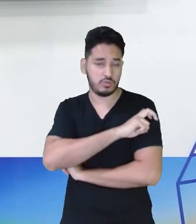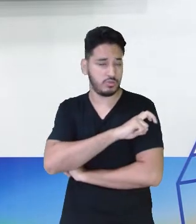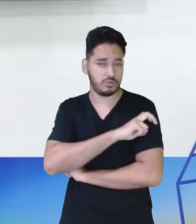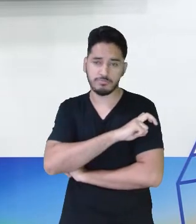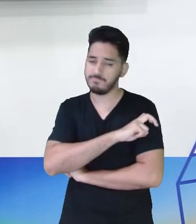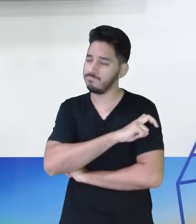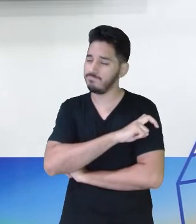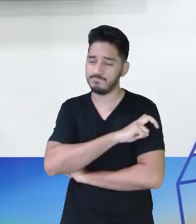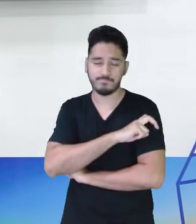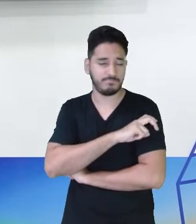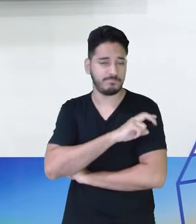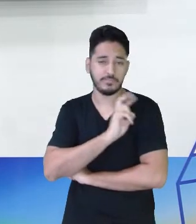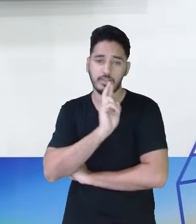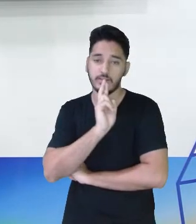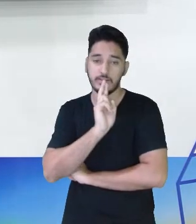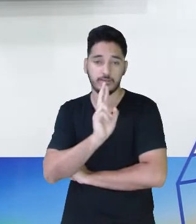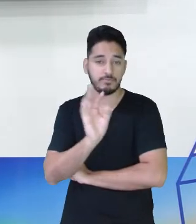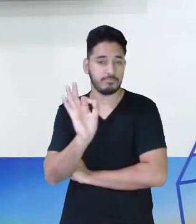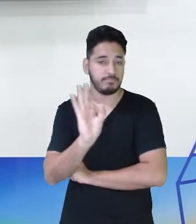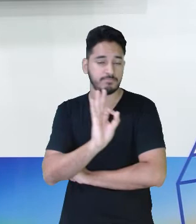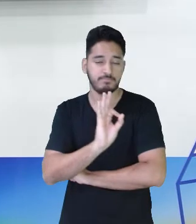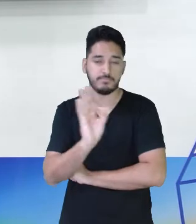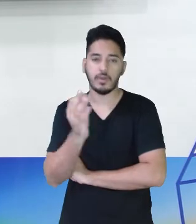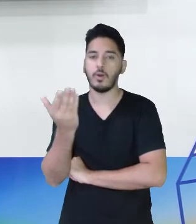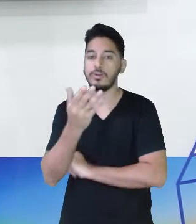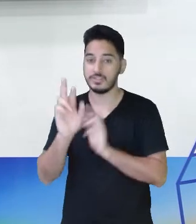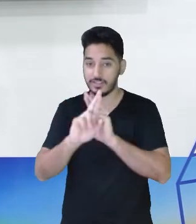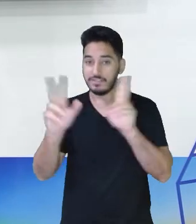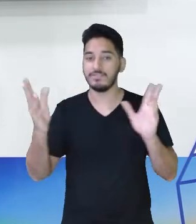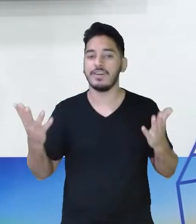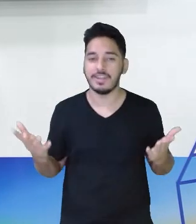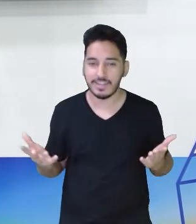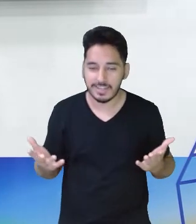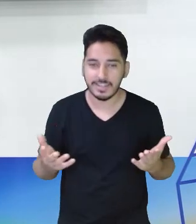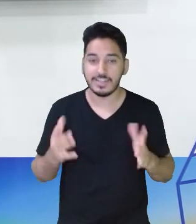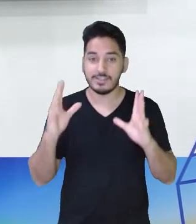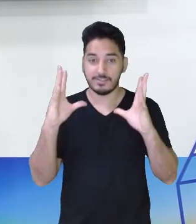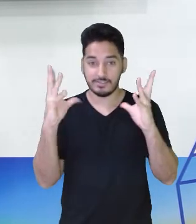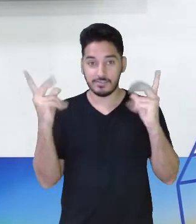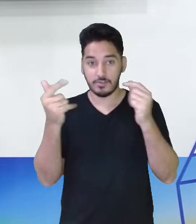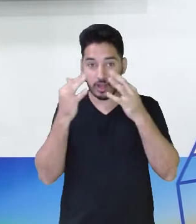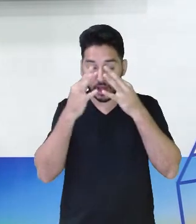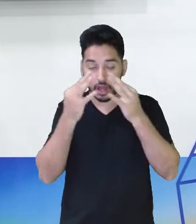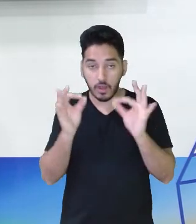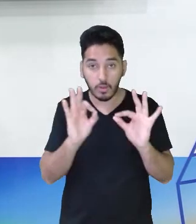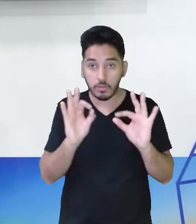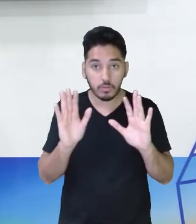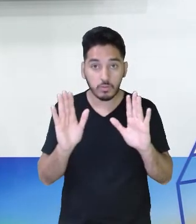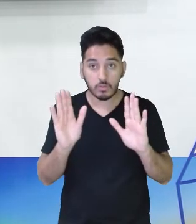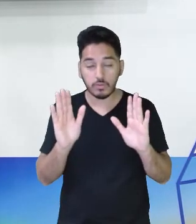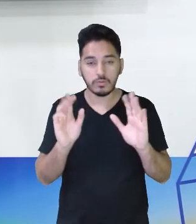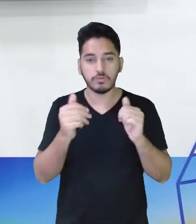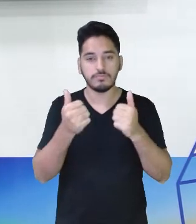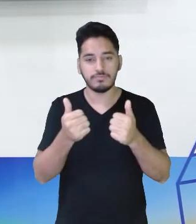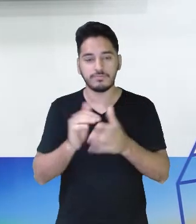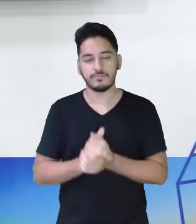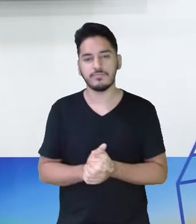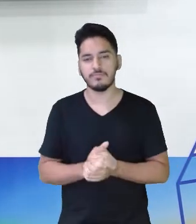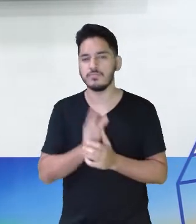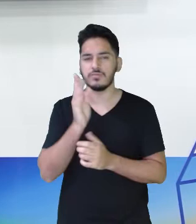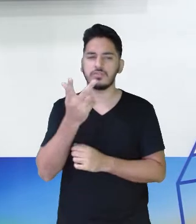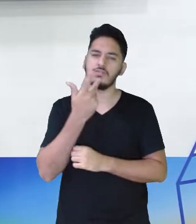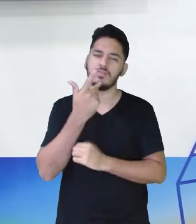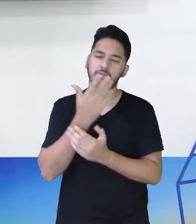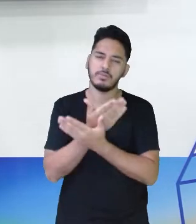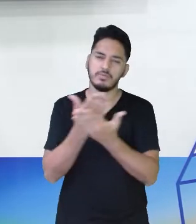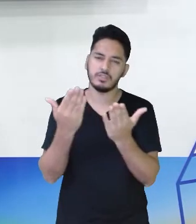né? Mas hoje será diferente, porque eu estou vendo que está todo mundo atento, né? Está todo mundo esperto. Como eu já tinha